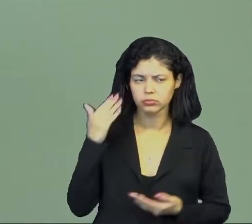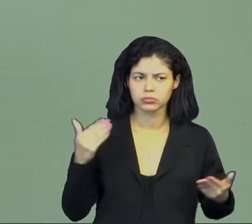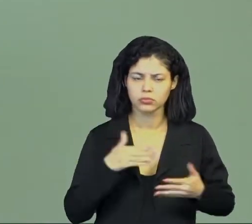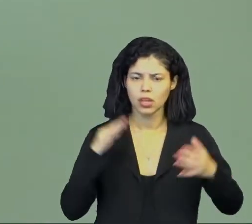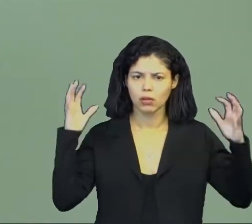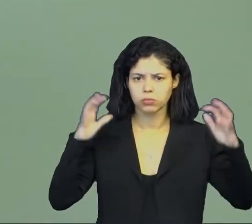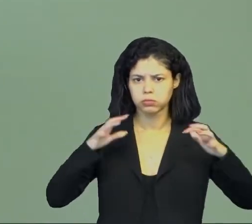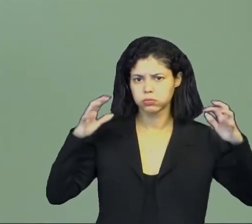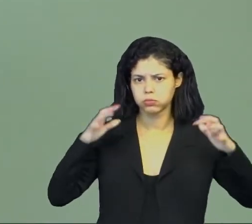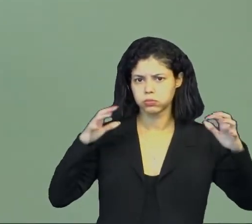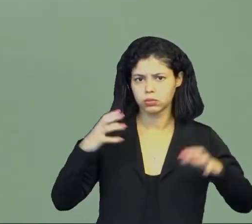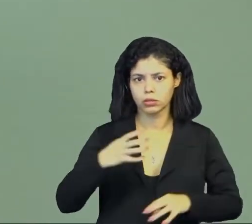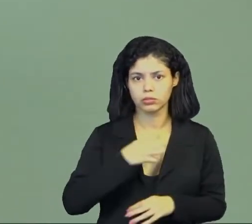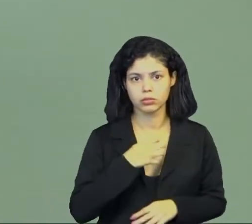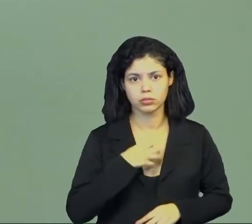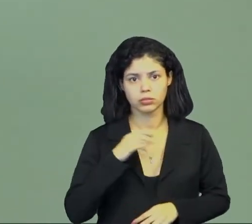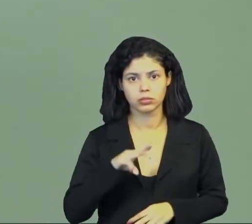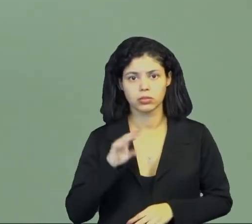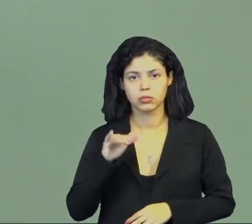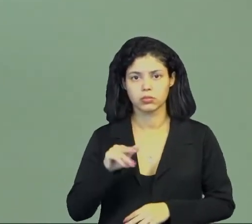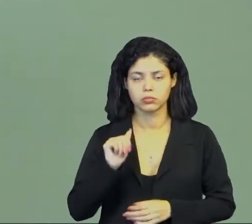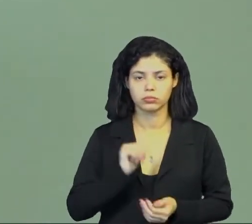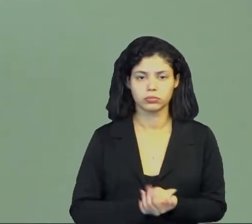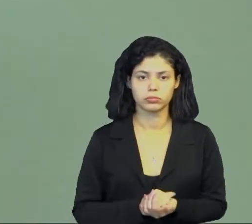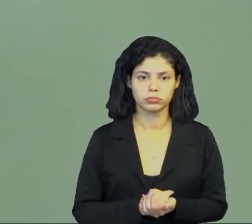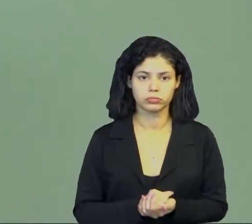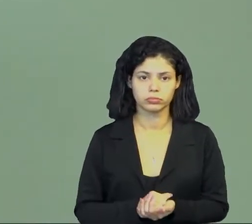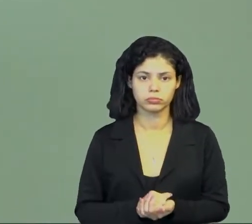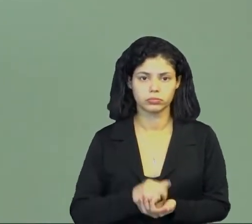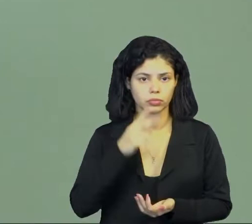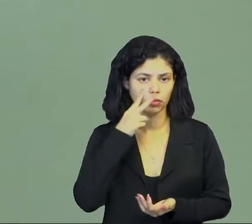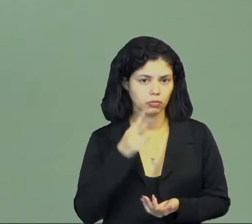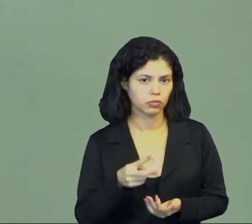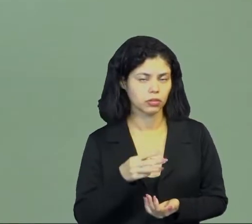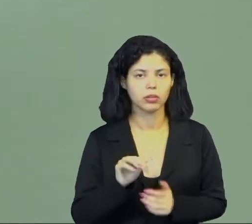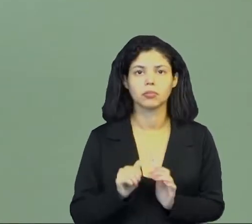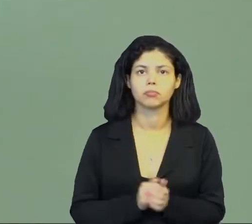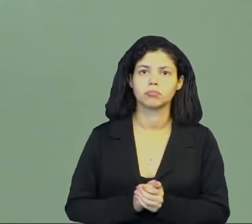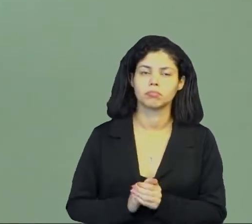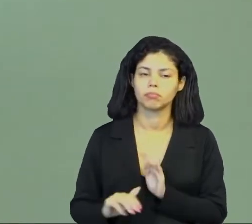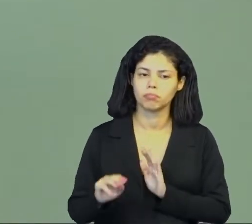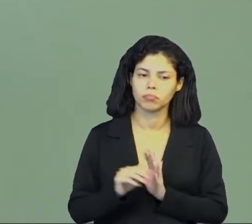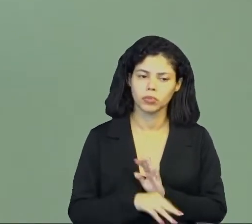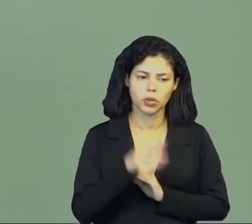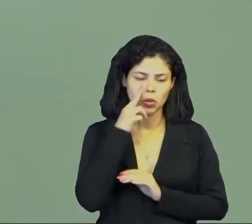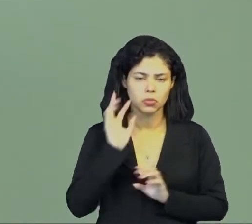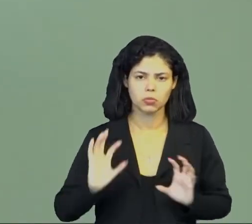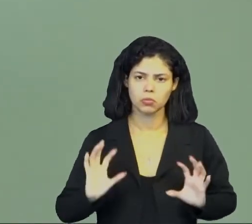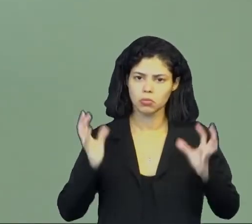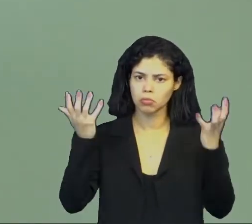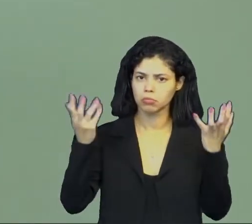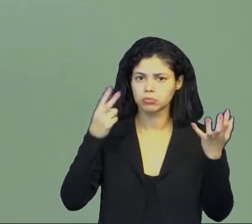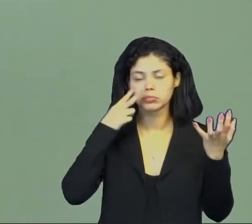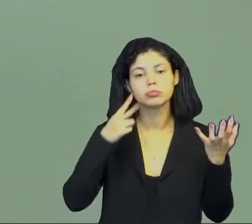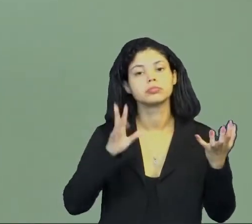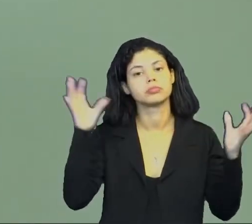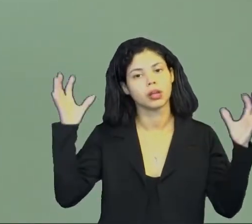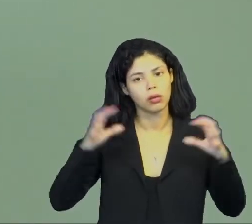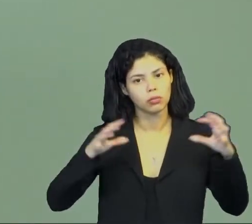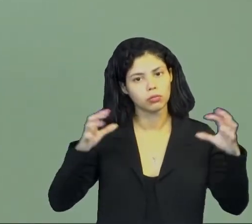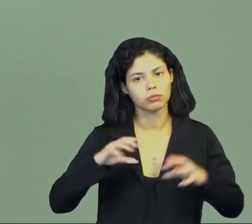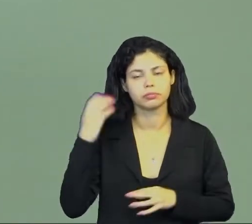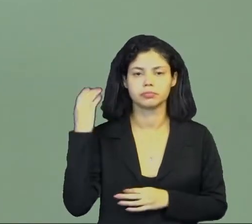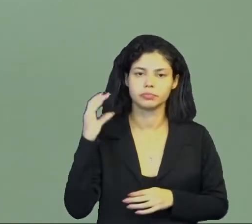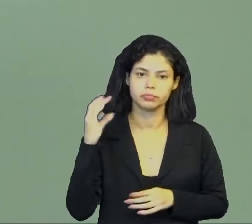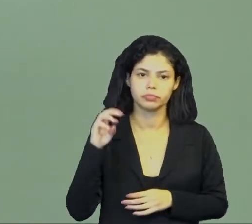vai chover, eu estou no senso comum. E quando eu digo, eu vi na meteorologia que vai chover, é a ciência.